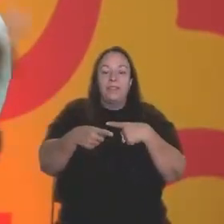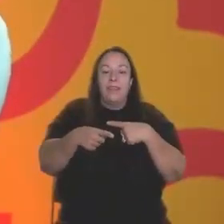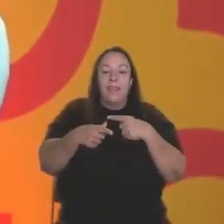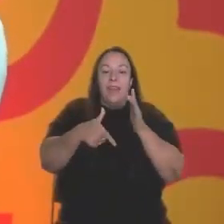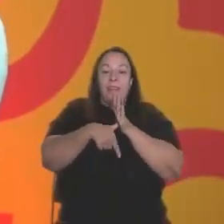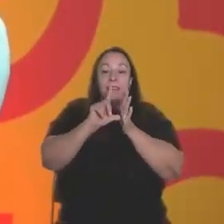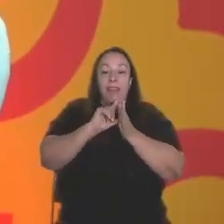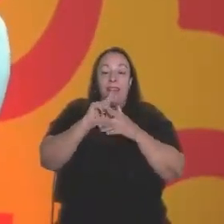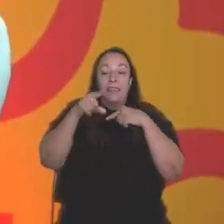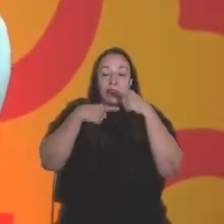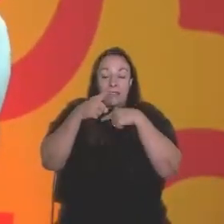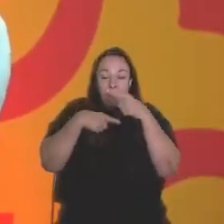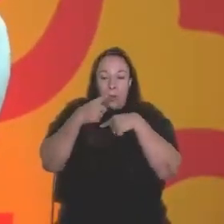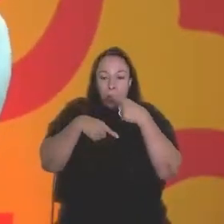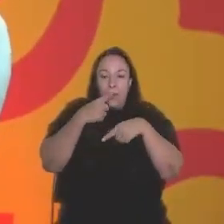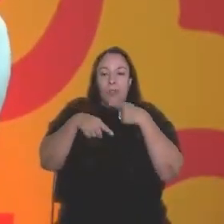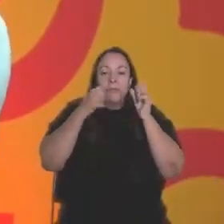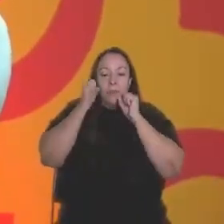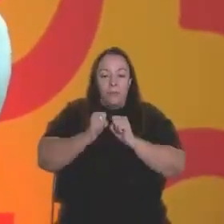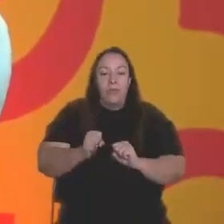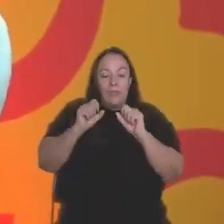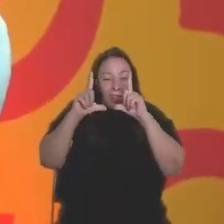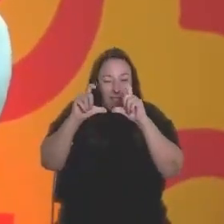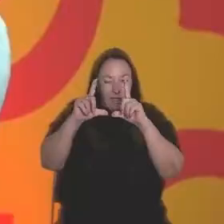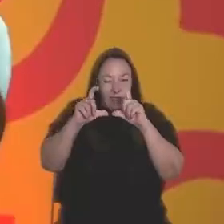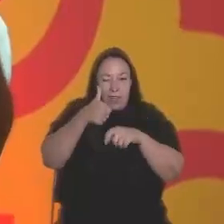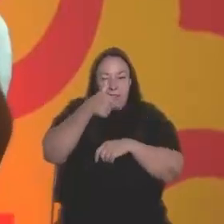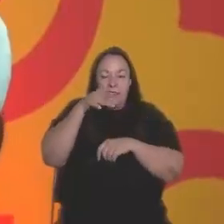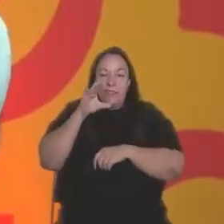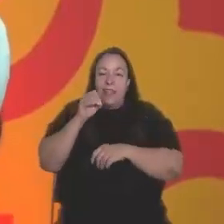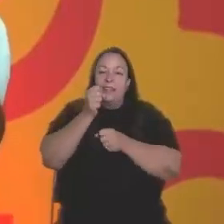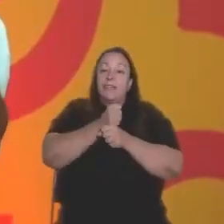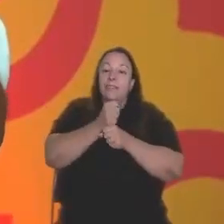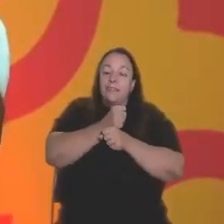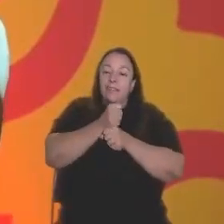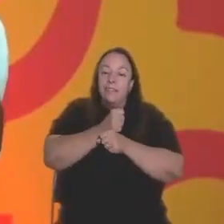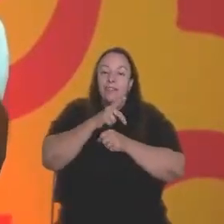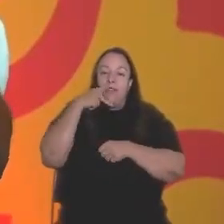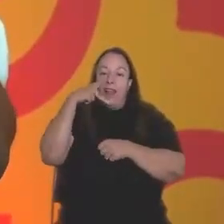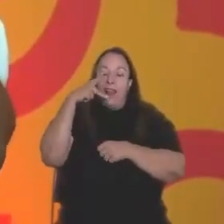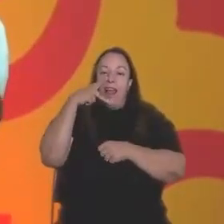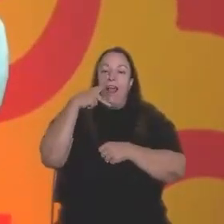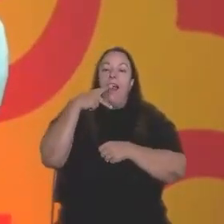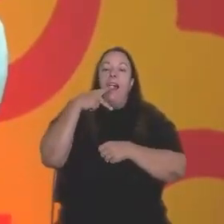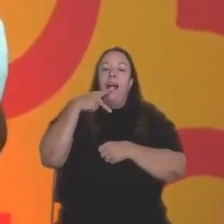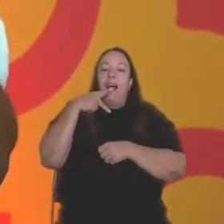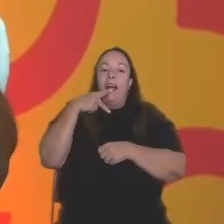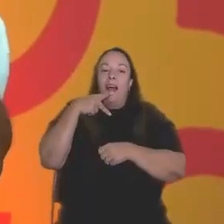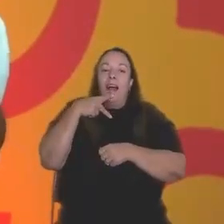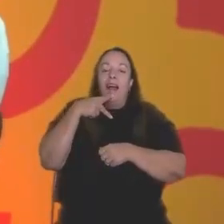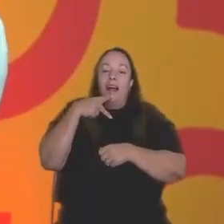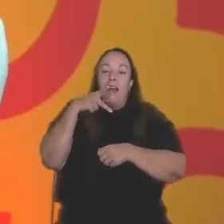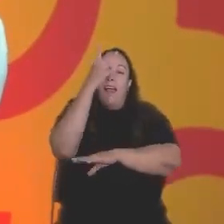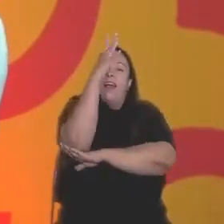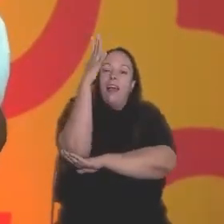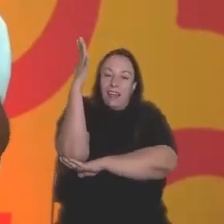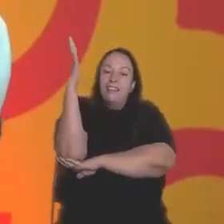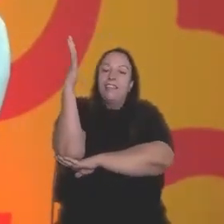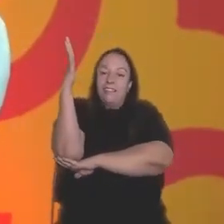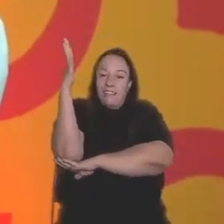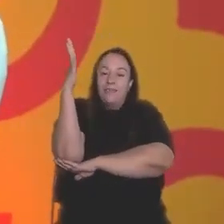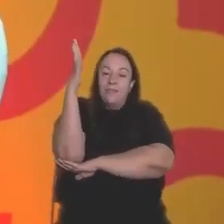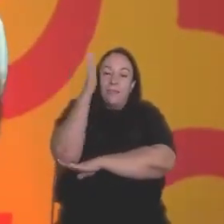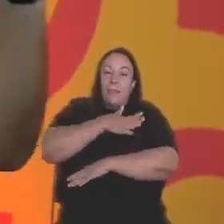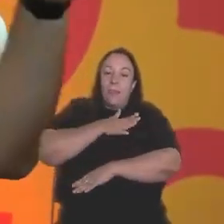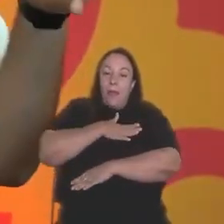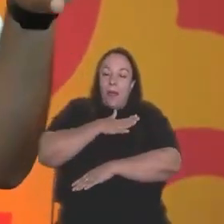tenha esse antes e depois para poder registrar, para daqui a 10 anos a gente realmente falar, olha, era assim, e ele poder falar assim, olha,